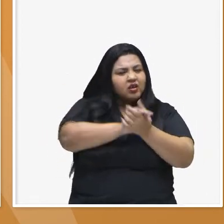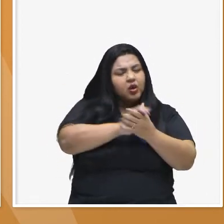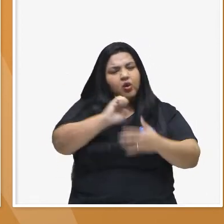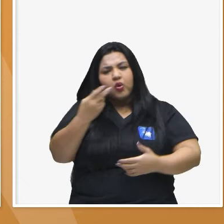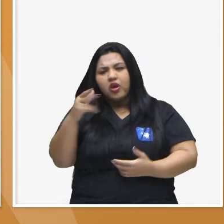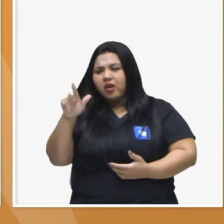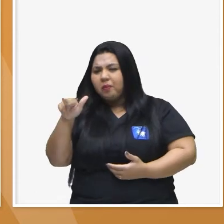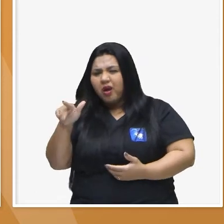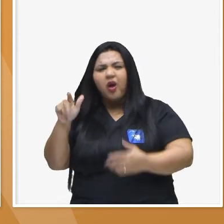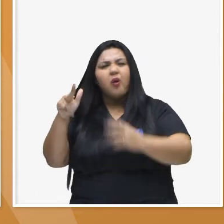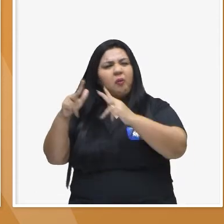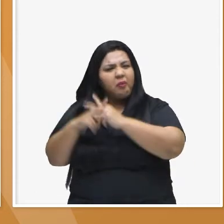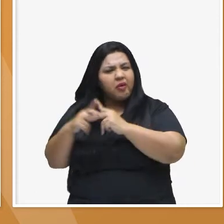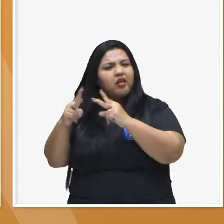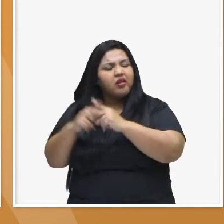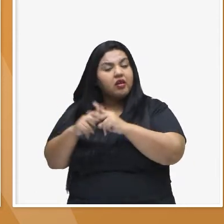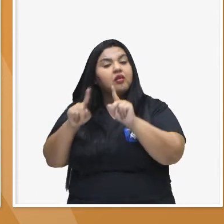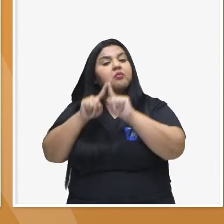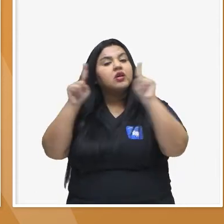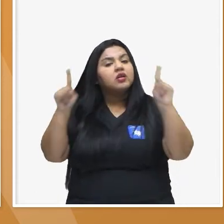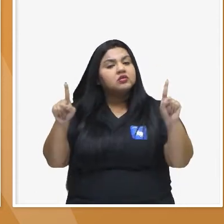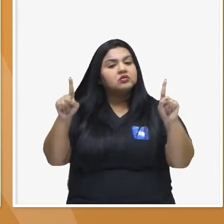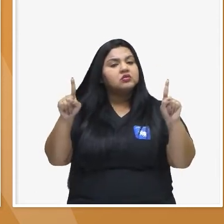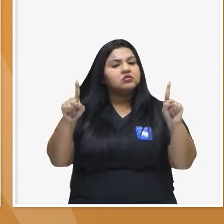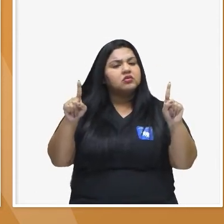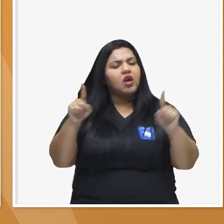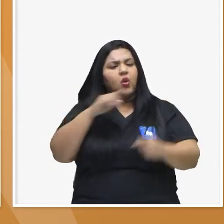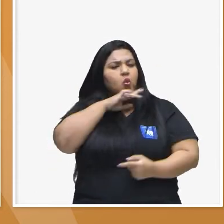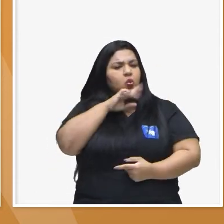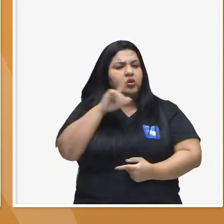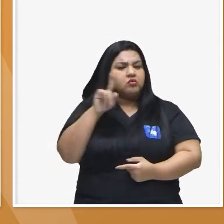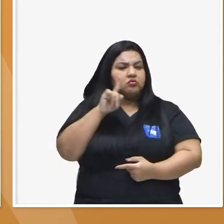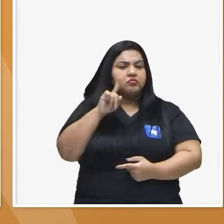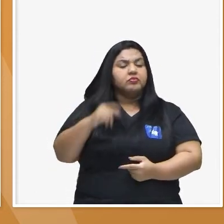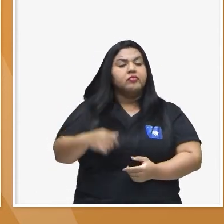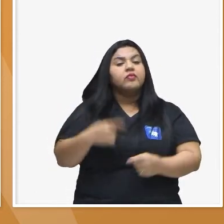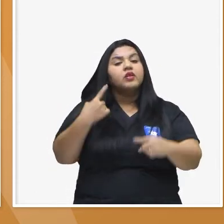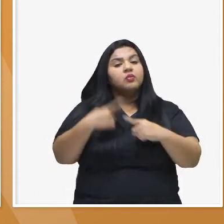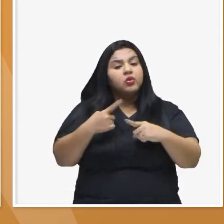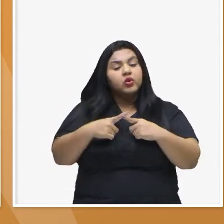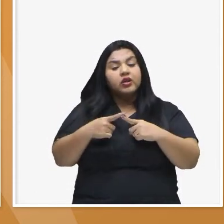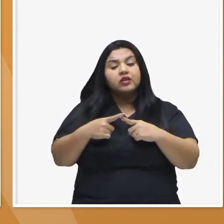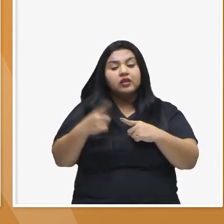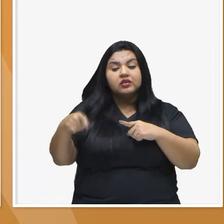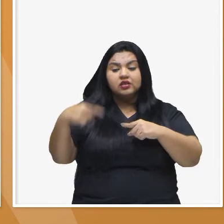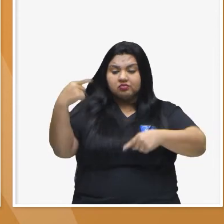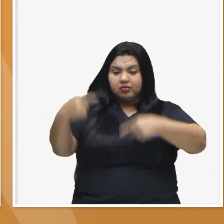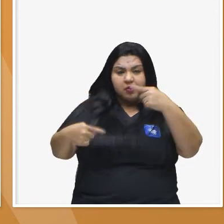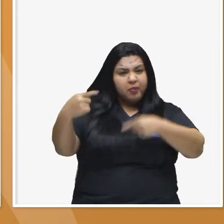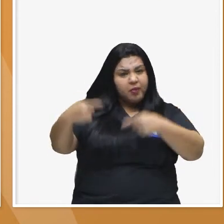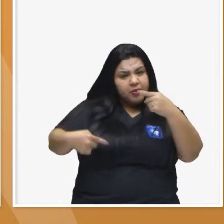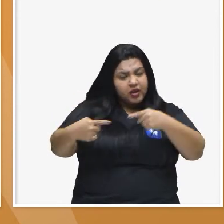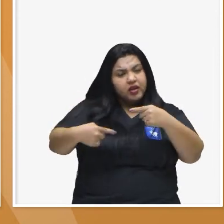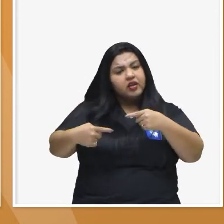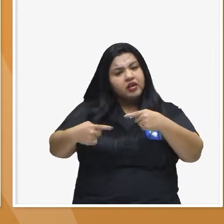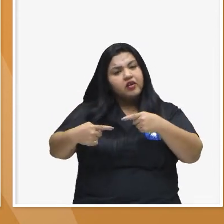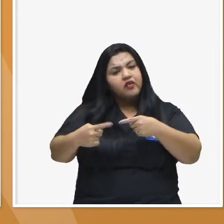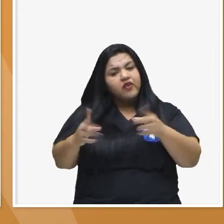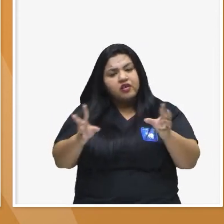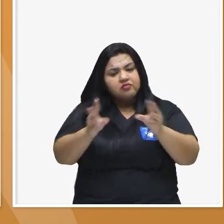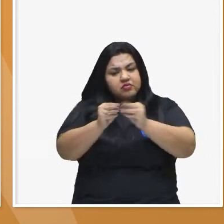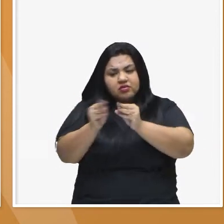brigam. Mas isso não é tão ruim, segundo o Hegel, porque é nessas contradições aí que nós vamos sintetizando,